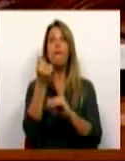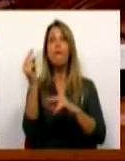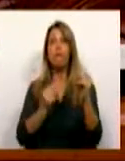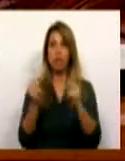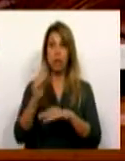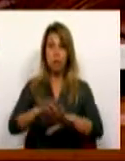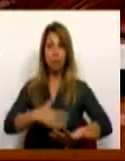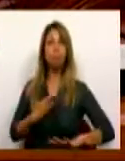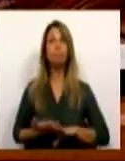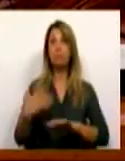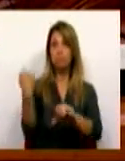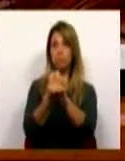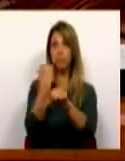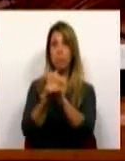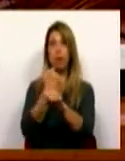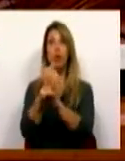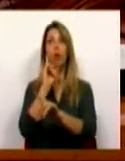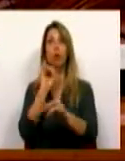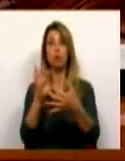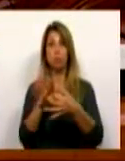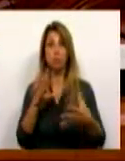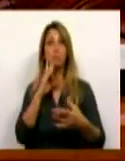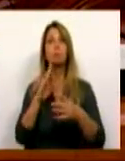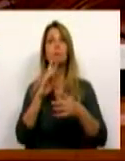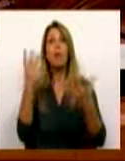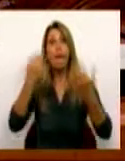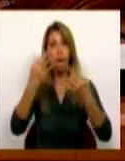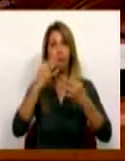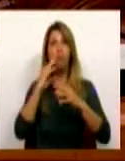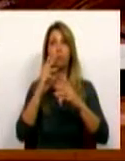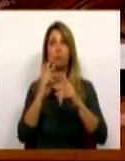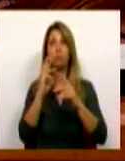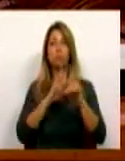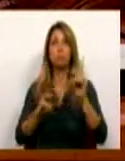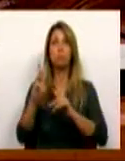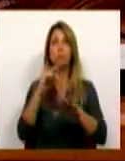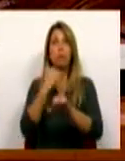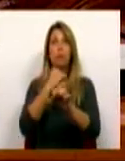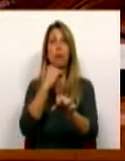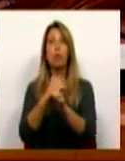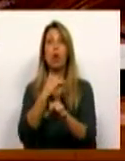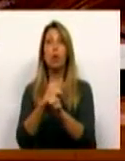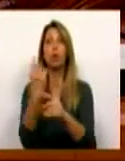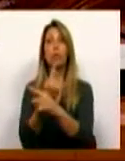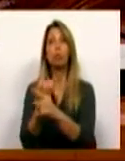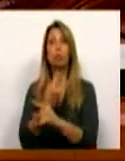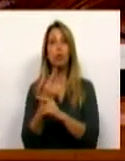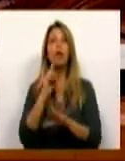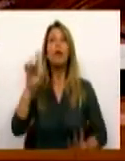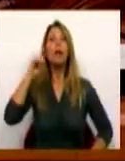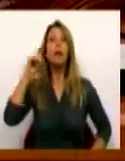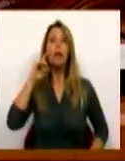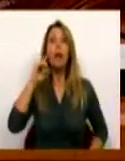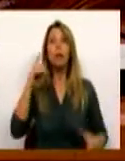dos trabalhadores e desvincular a sua remuneração e avaliação da colocação de produtos financeiros concretos, garantir que não são capturados por processos